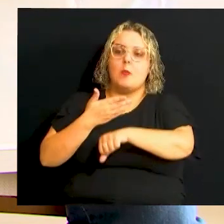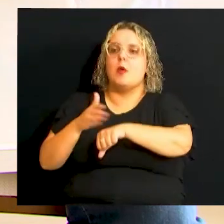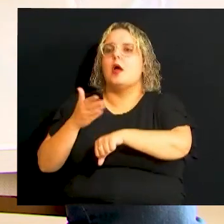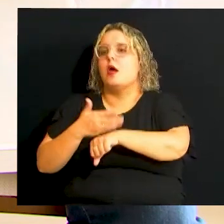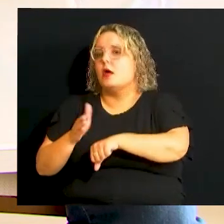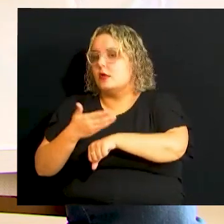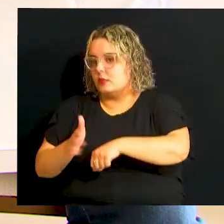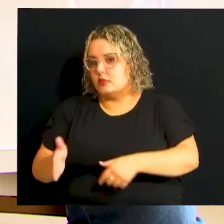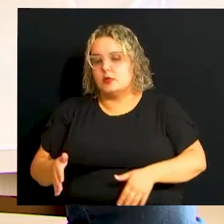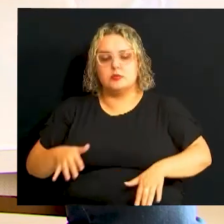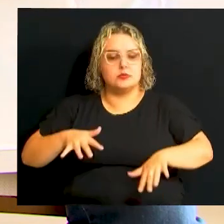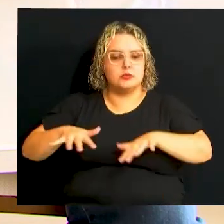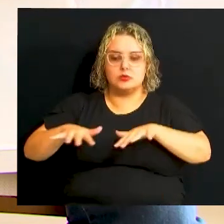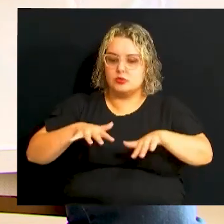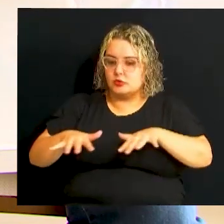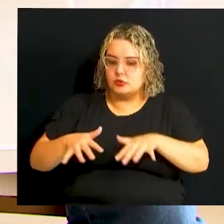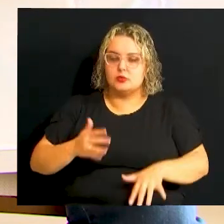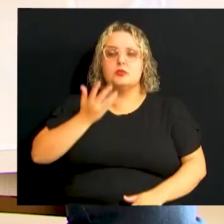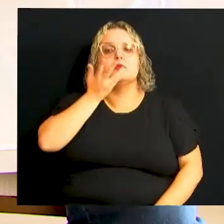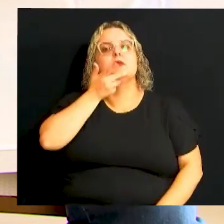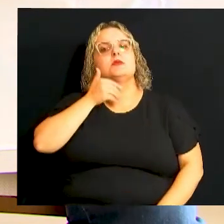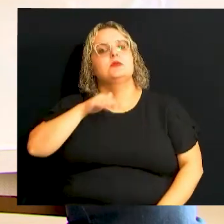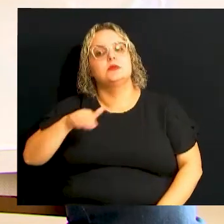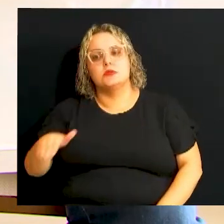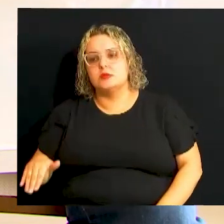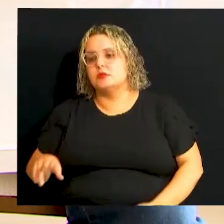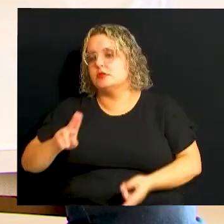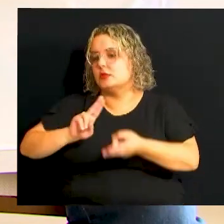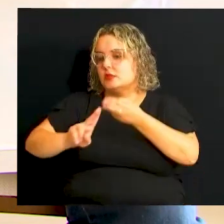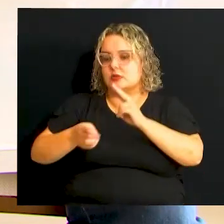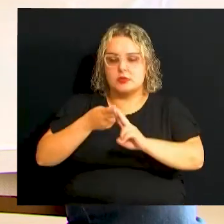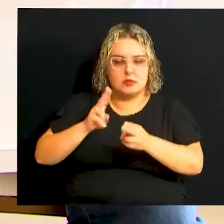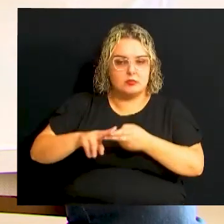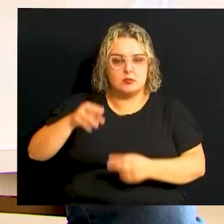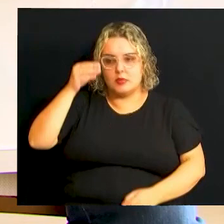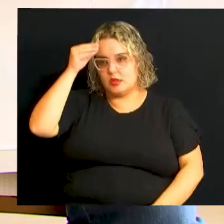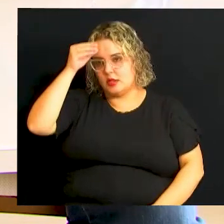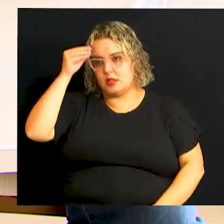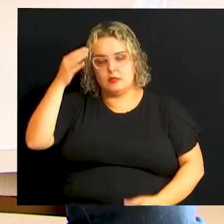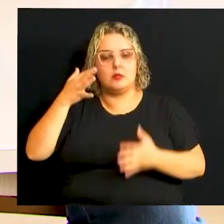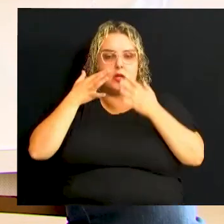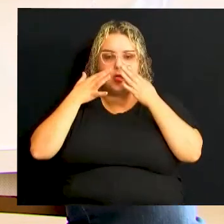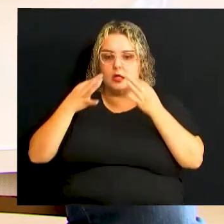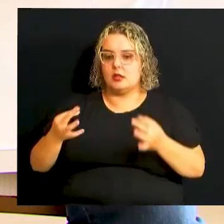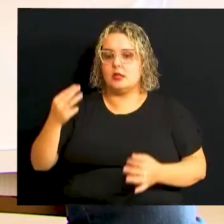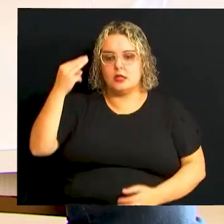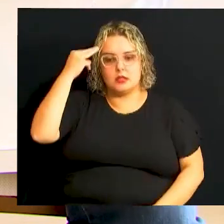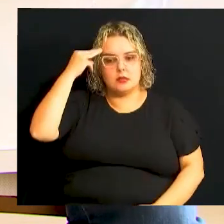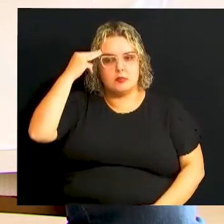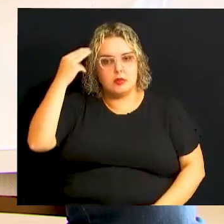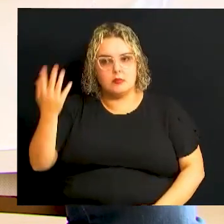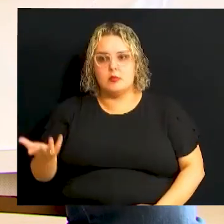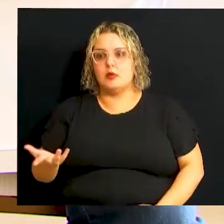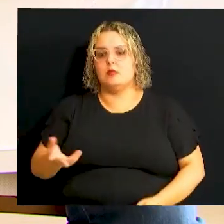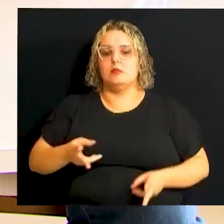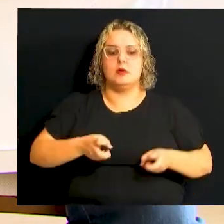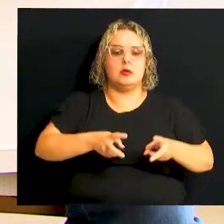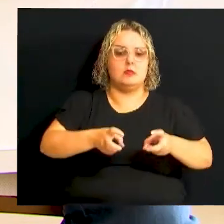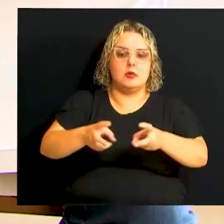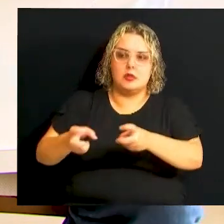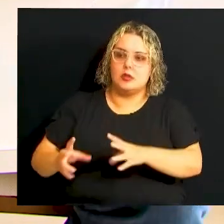trabalhar a prática dos movimentos da criança, das habilidades cognitivas, como atenção,